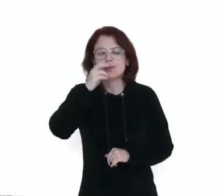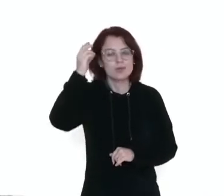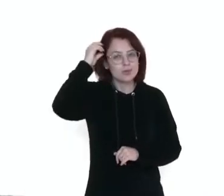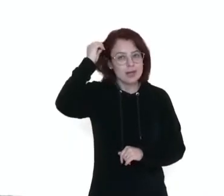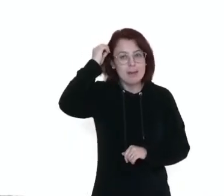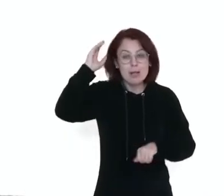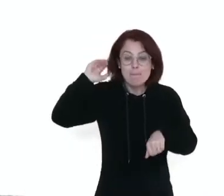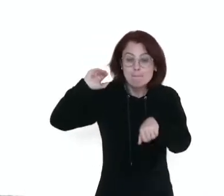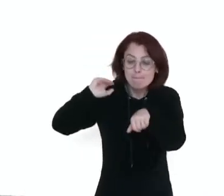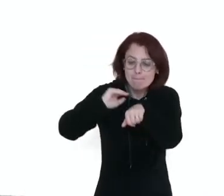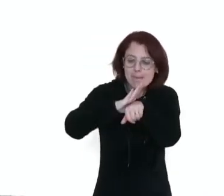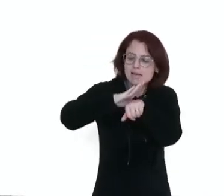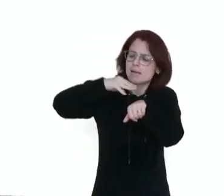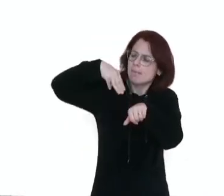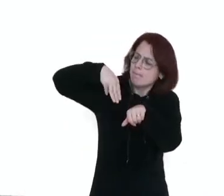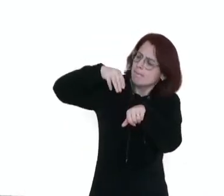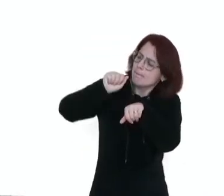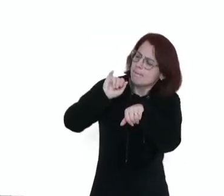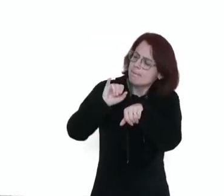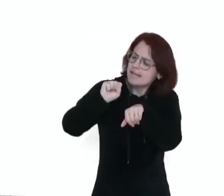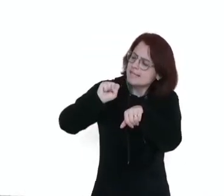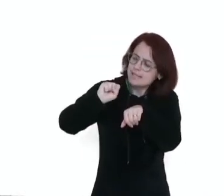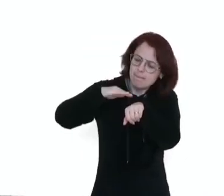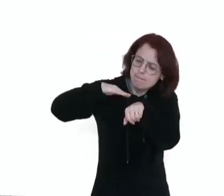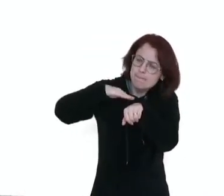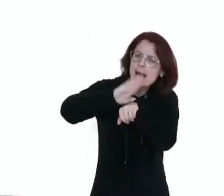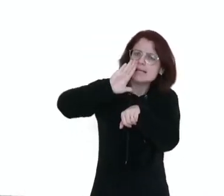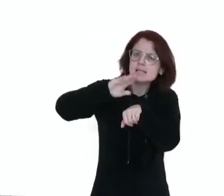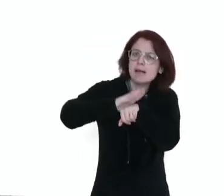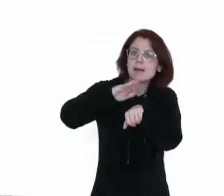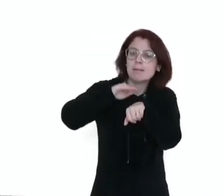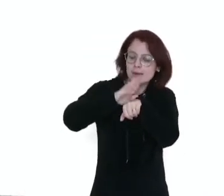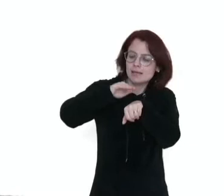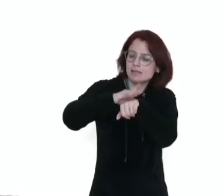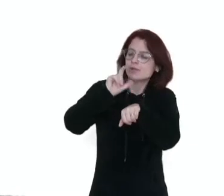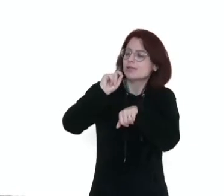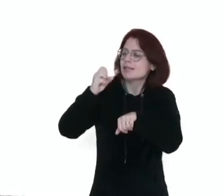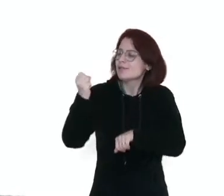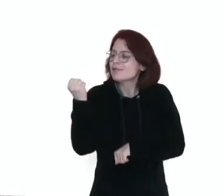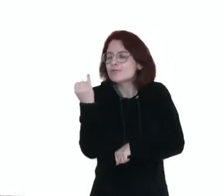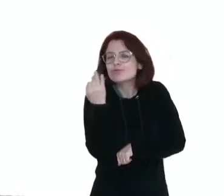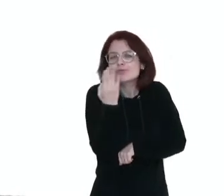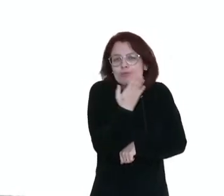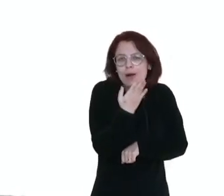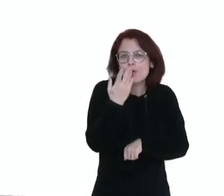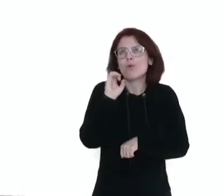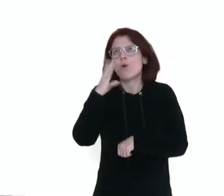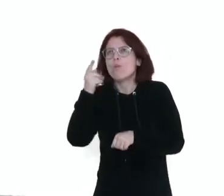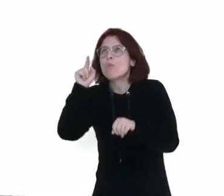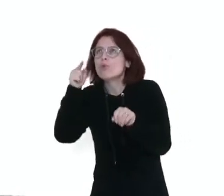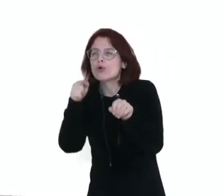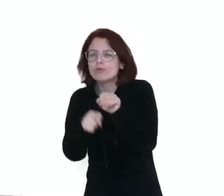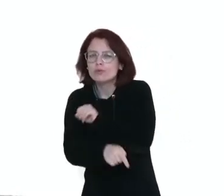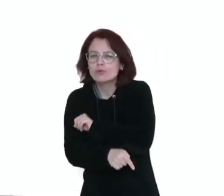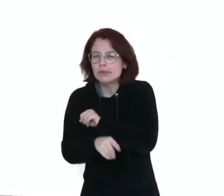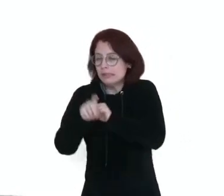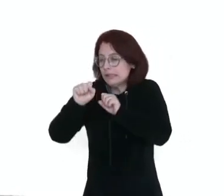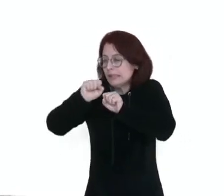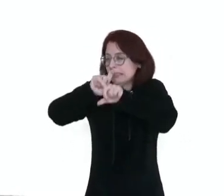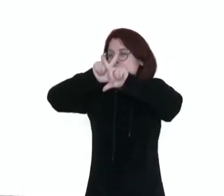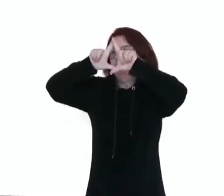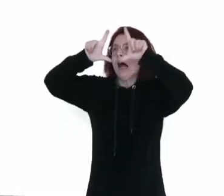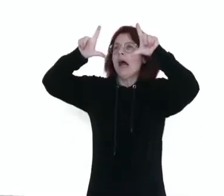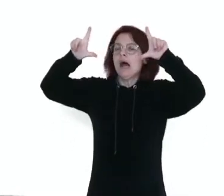claros. Qual o significado do mais aí? Ora, o mais intensifica a cor clara dos cabelos, né? Deixa